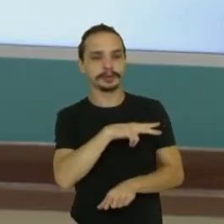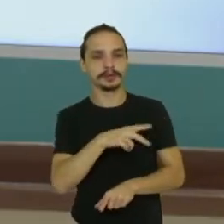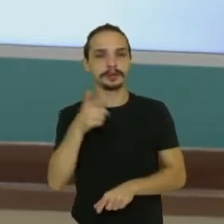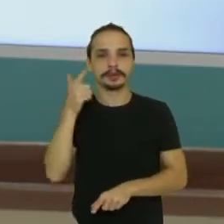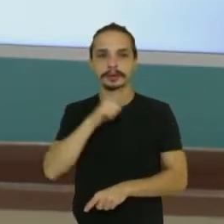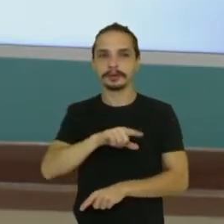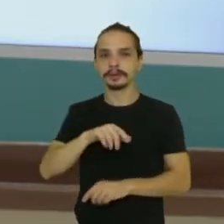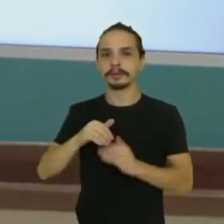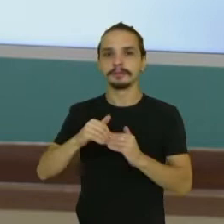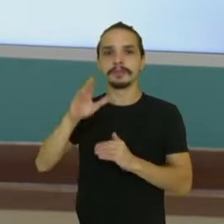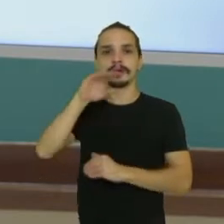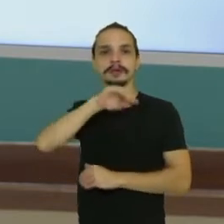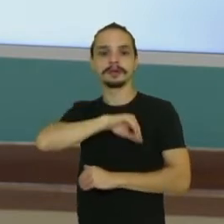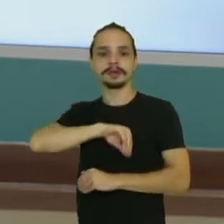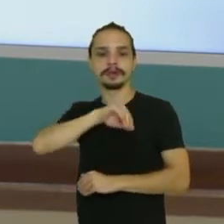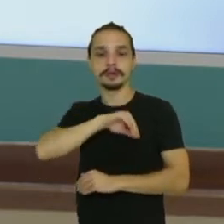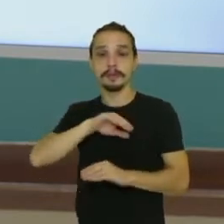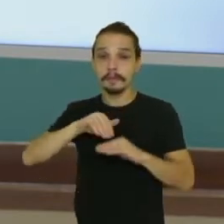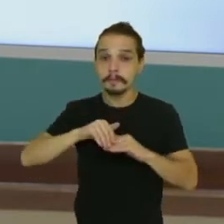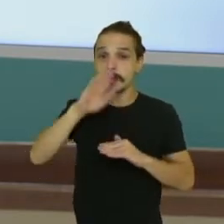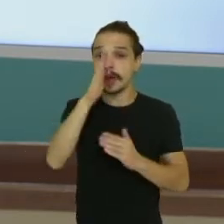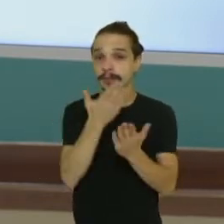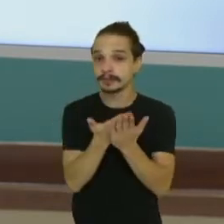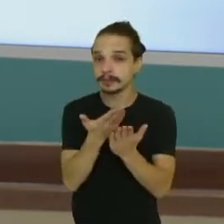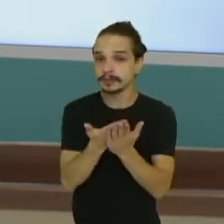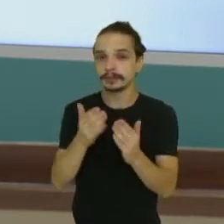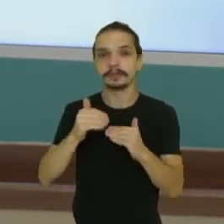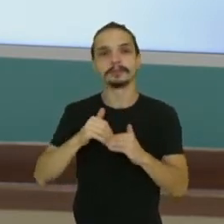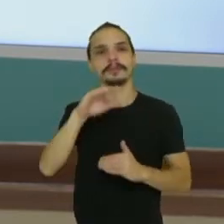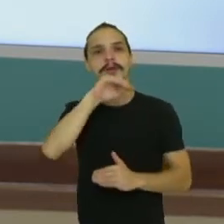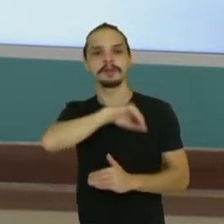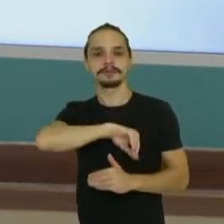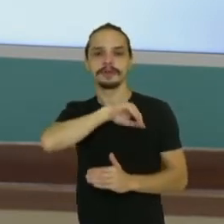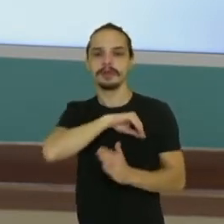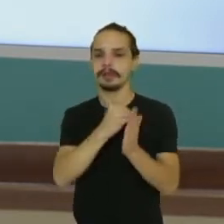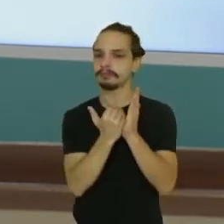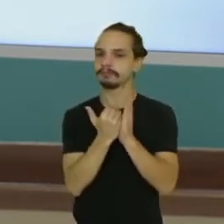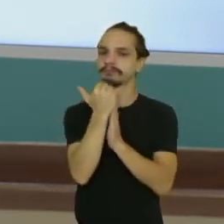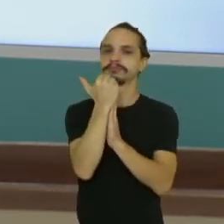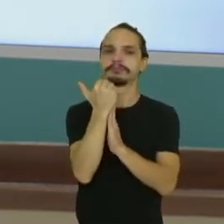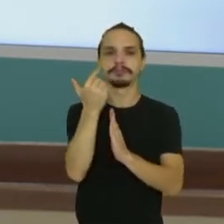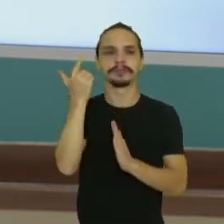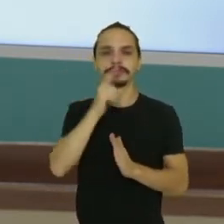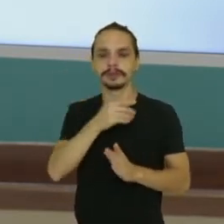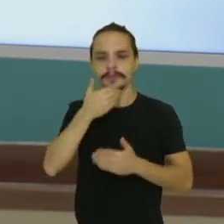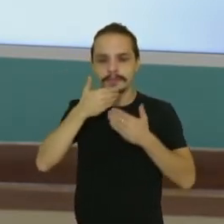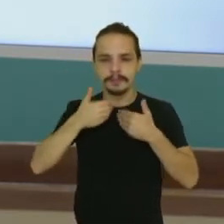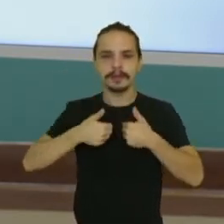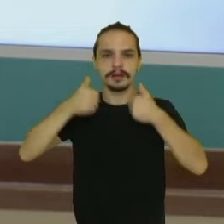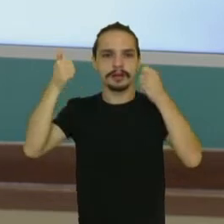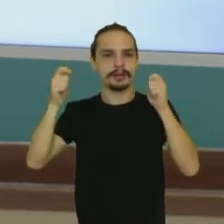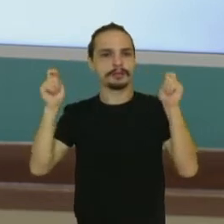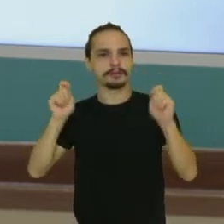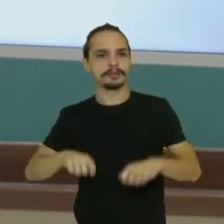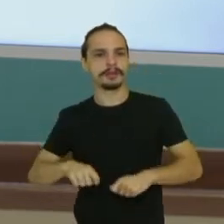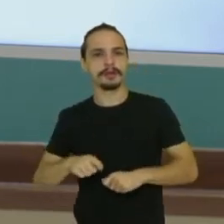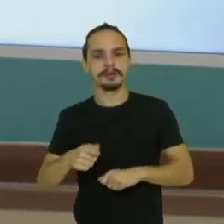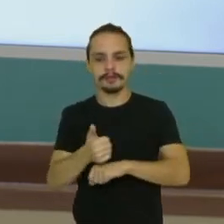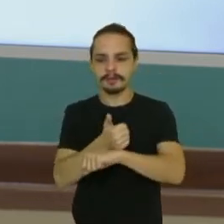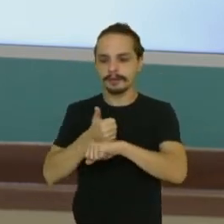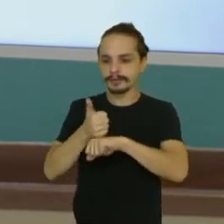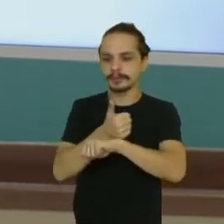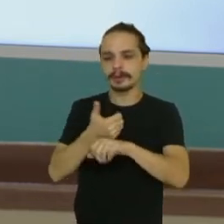com mais anos de estudos quanto mais você estuda maior vai ser o seu salário maior vai ser a sua competência um